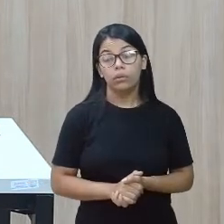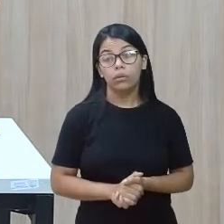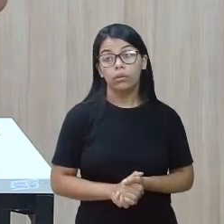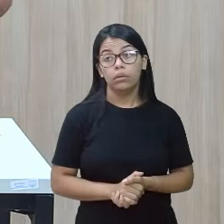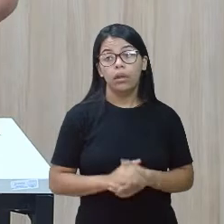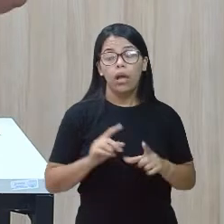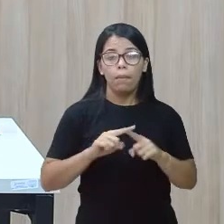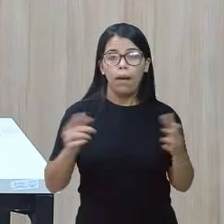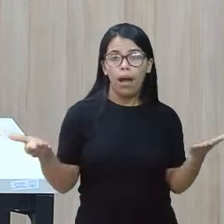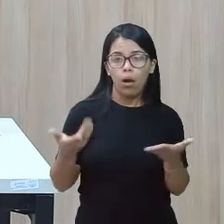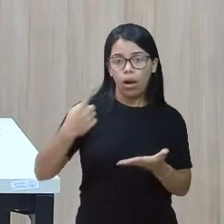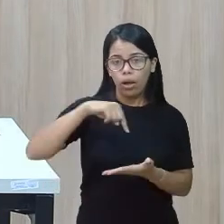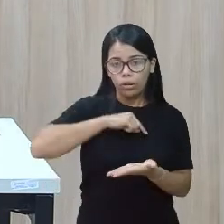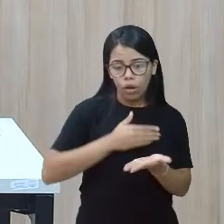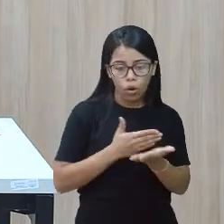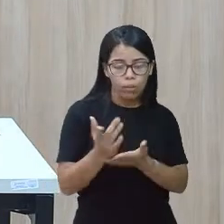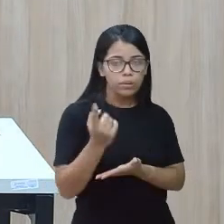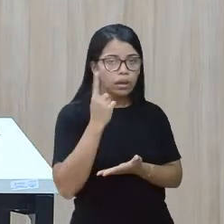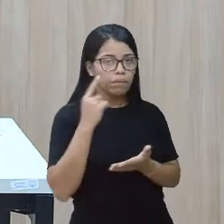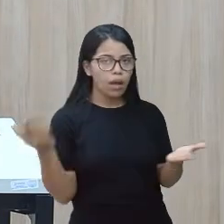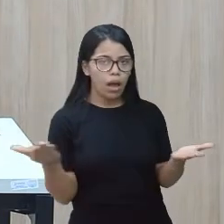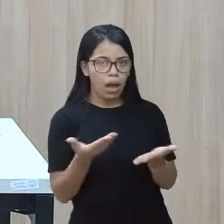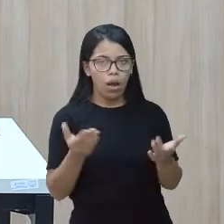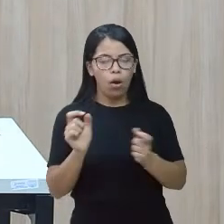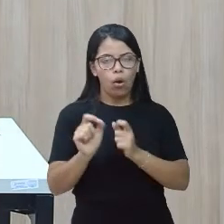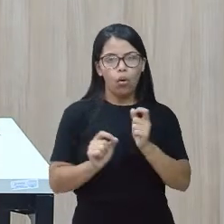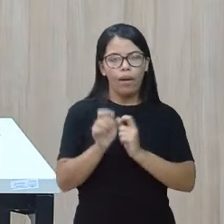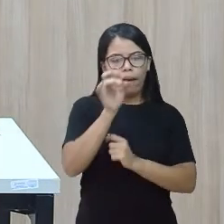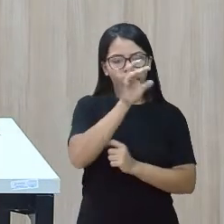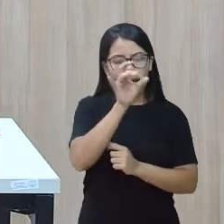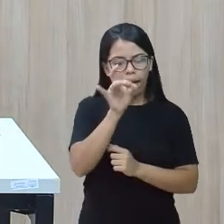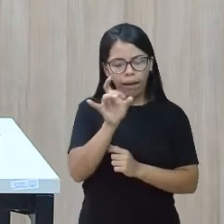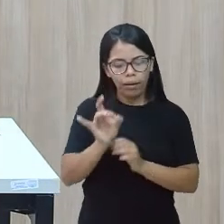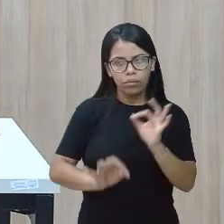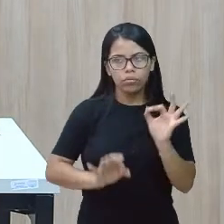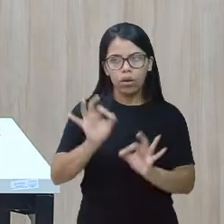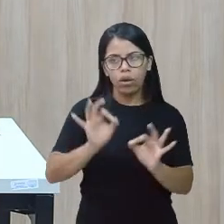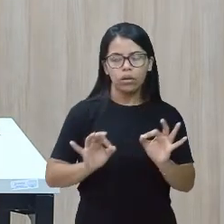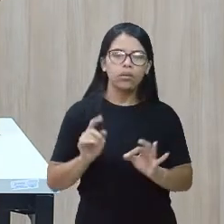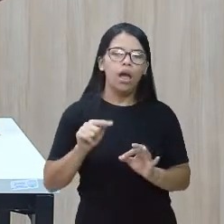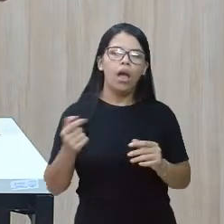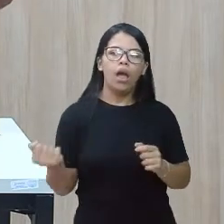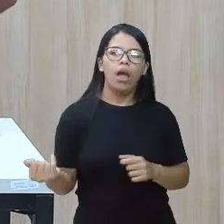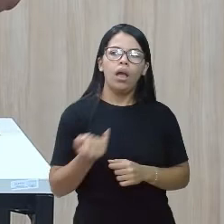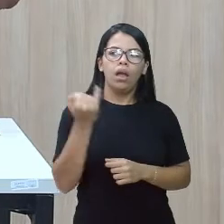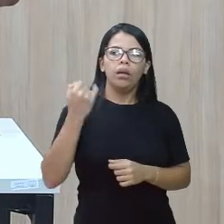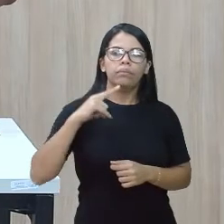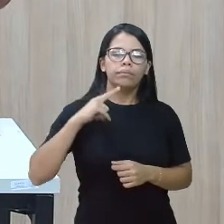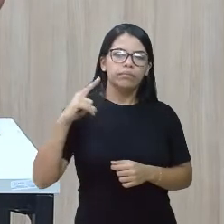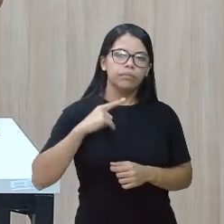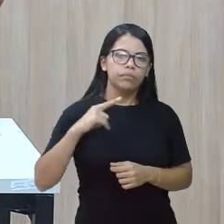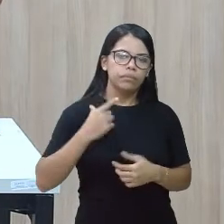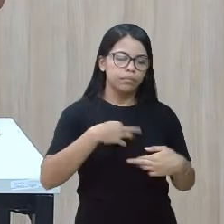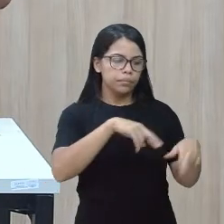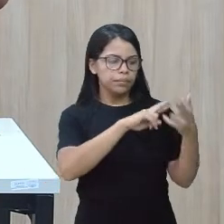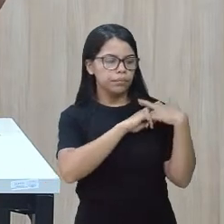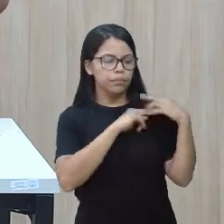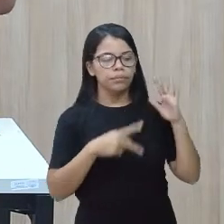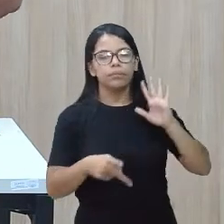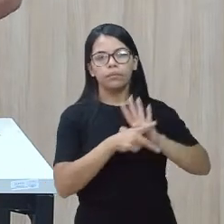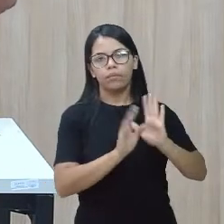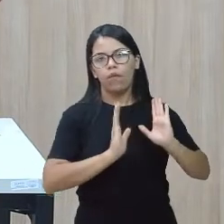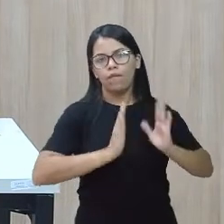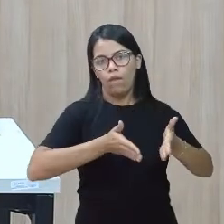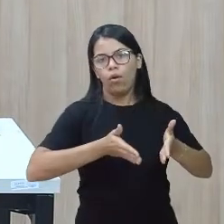a ver agora que cada um dessas estruturas, elas são importantes e realizam uma função específica.